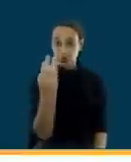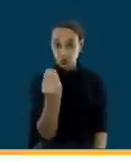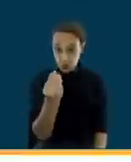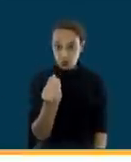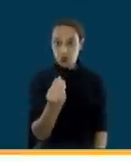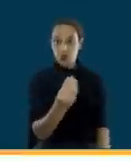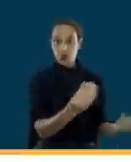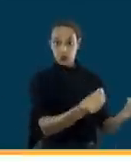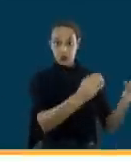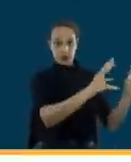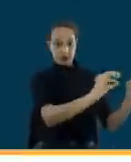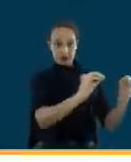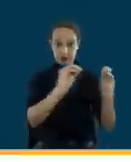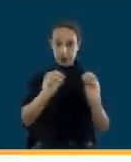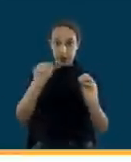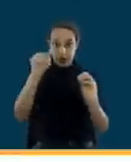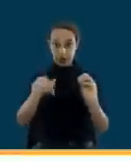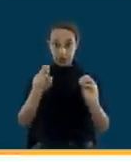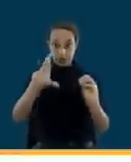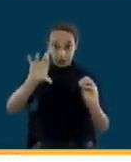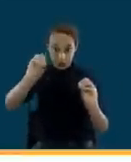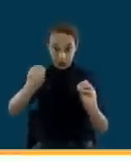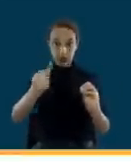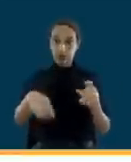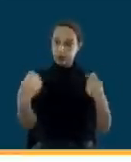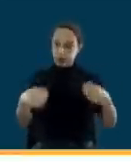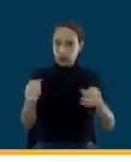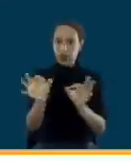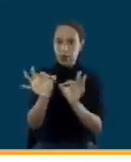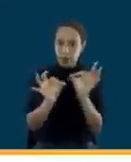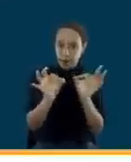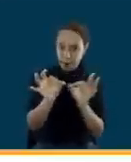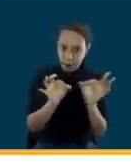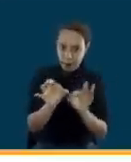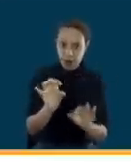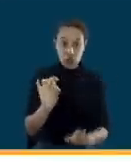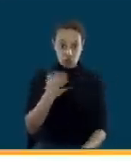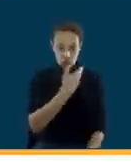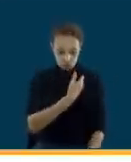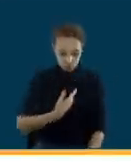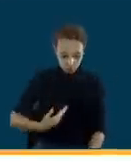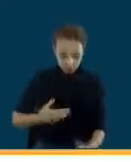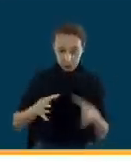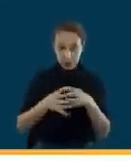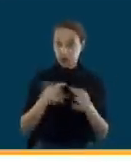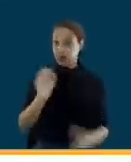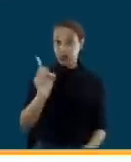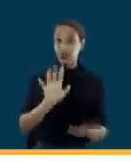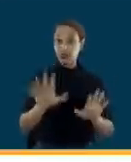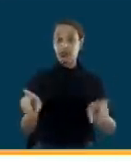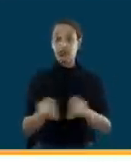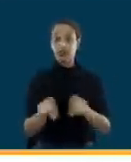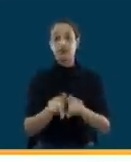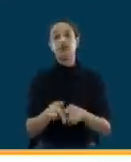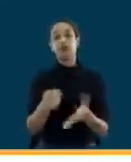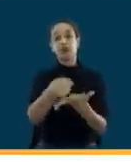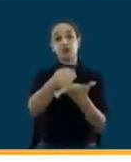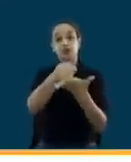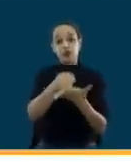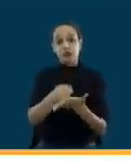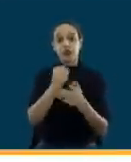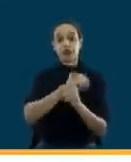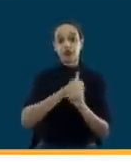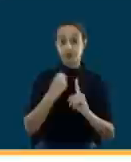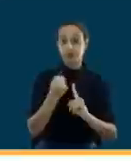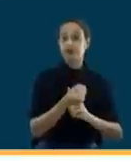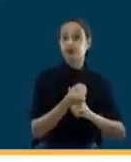ser operacionalizados, não só pelo setor público, mas também com o apoio, né, da sociedade